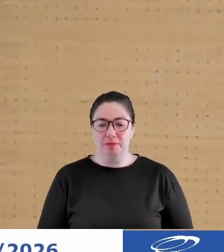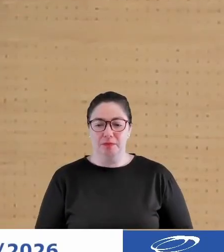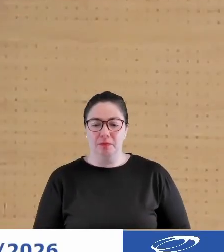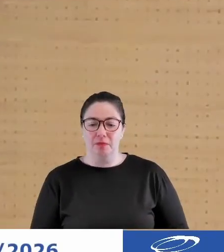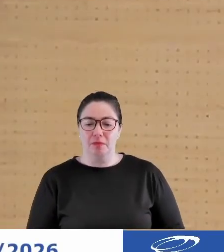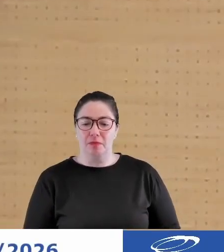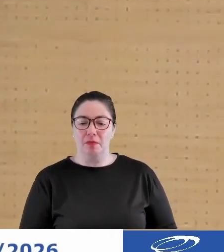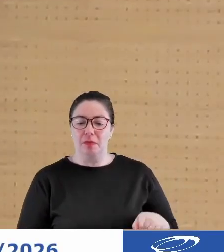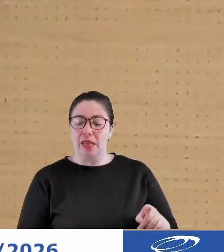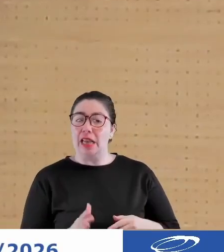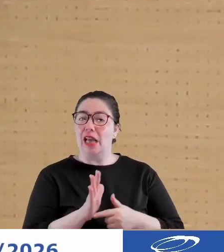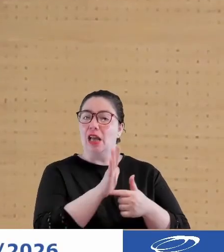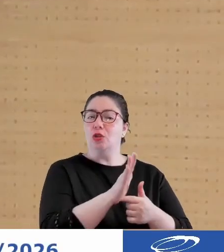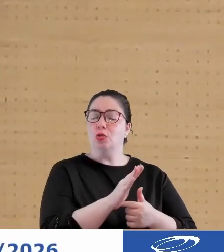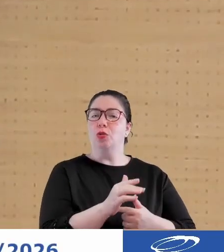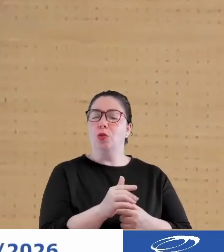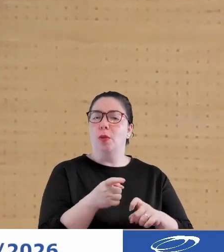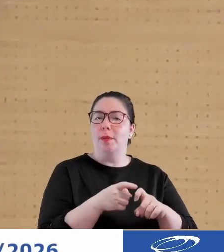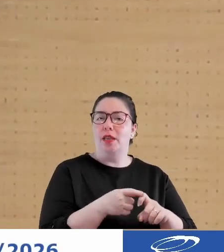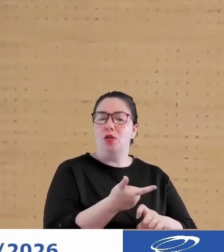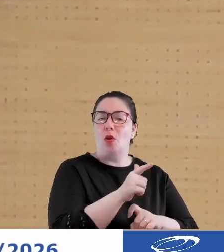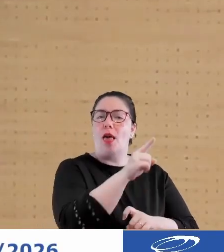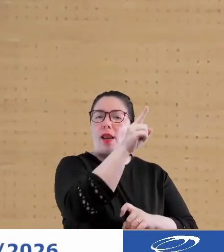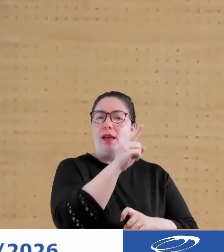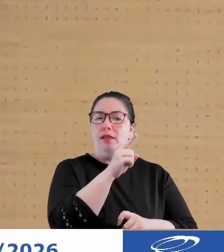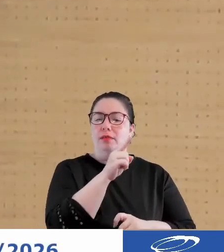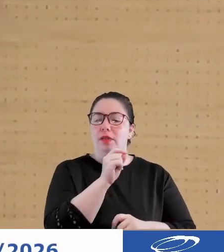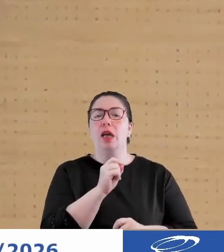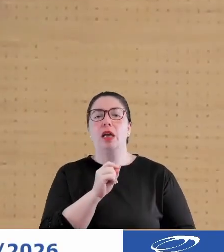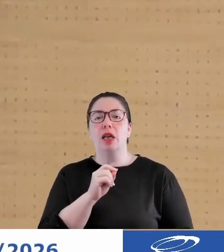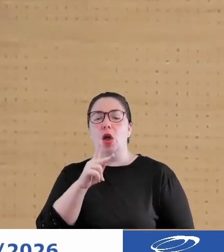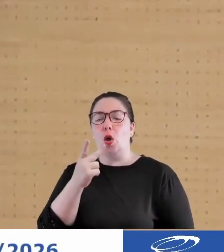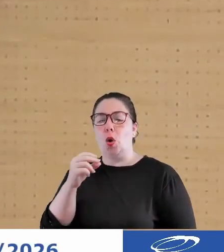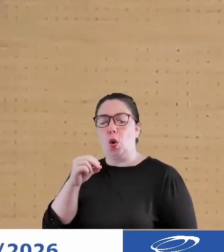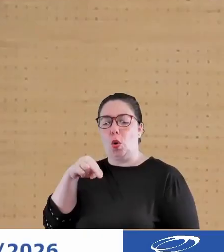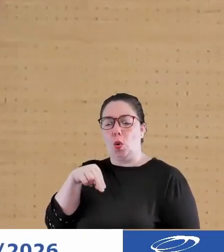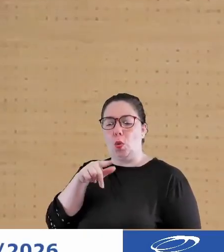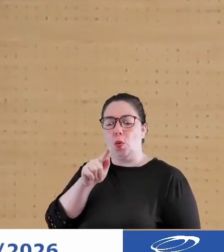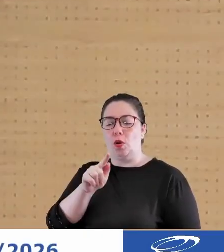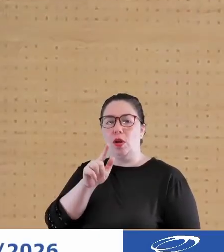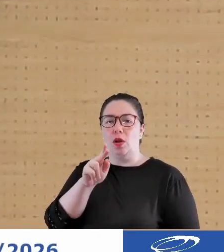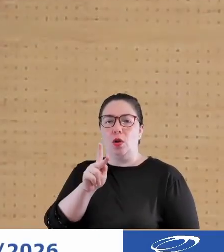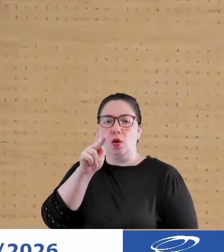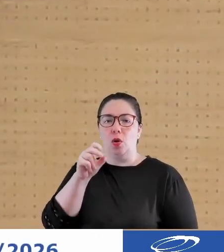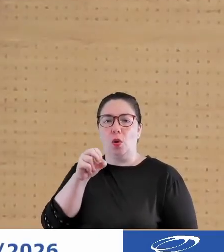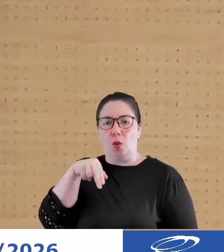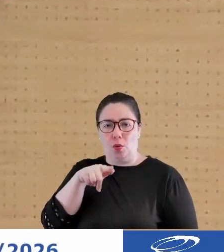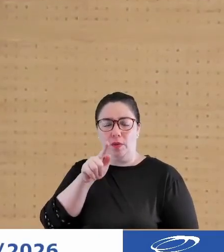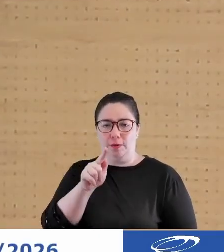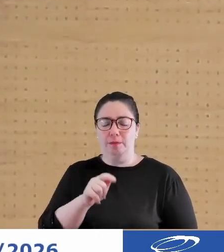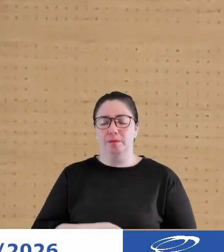Research Society no Queen Mary Hospital da Universidade de Hong Kong em 2016. Atuou no grupo de colunas da Casa de São Paulo